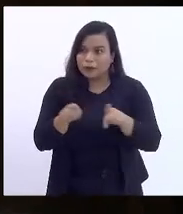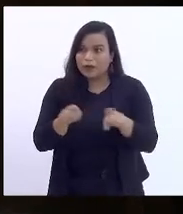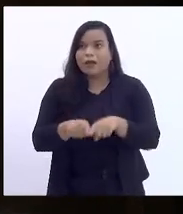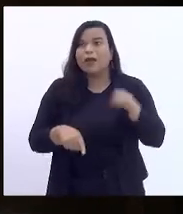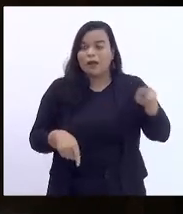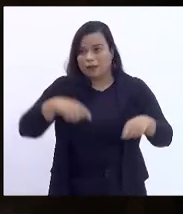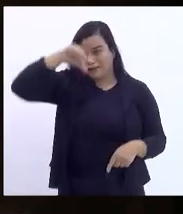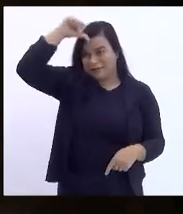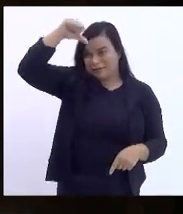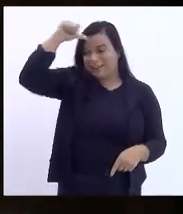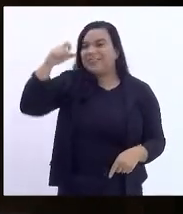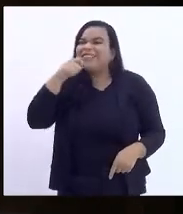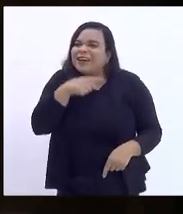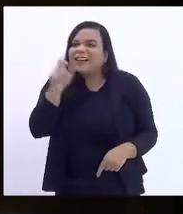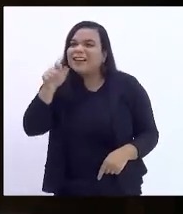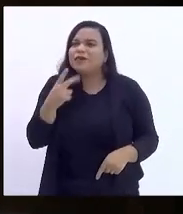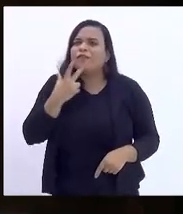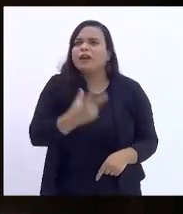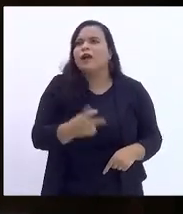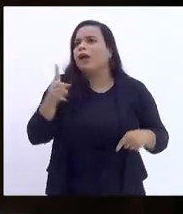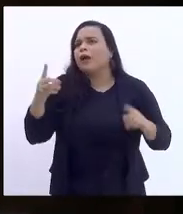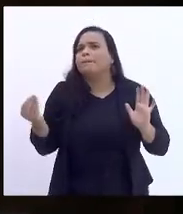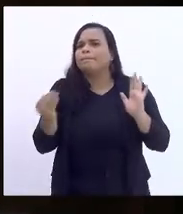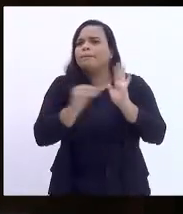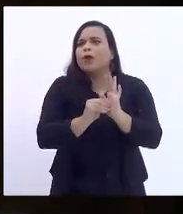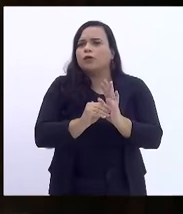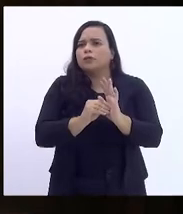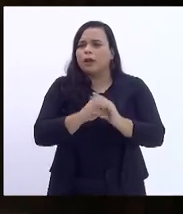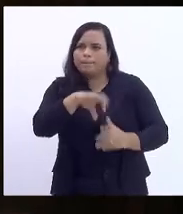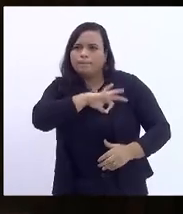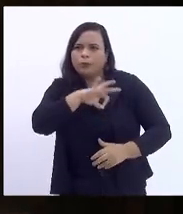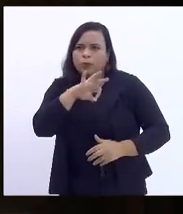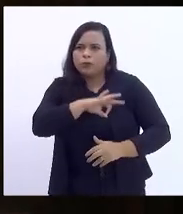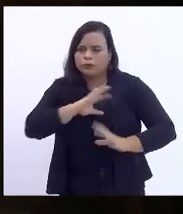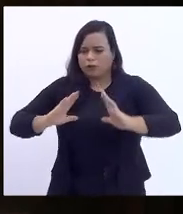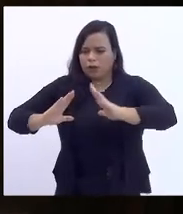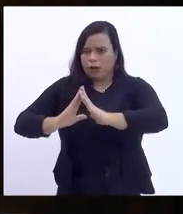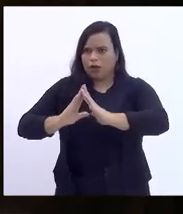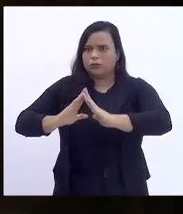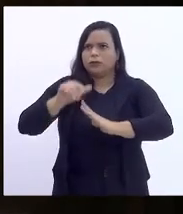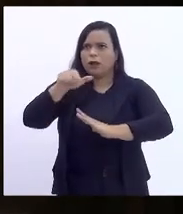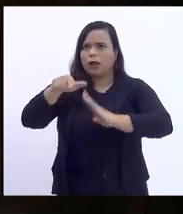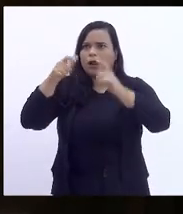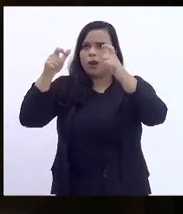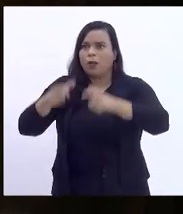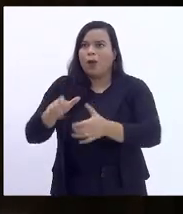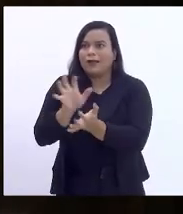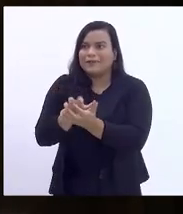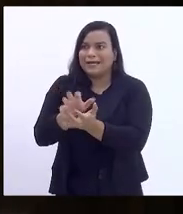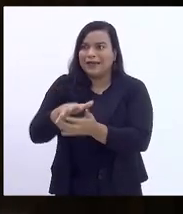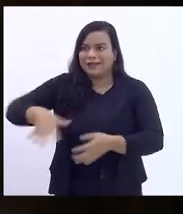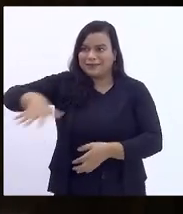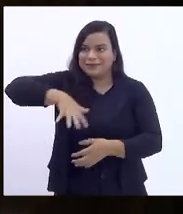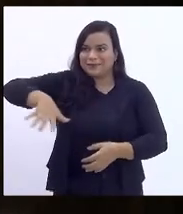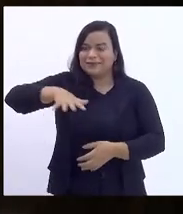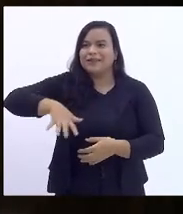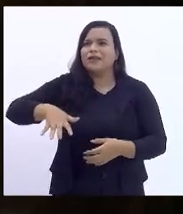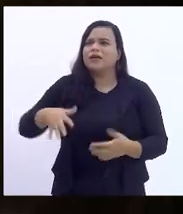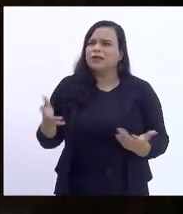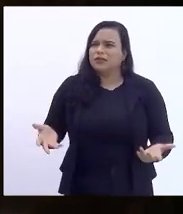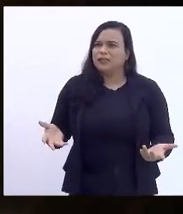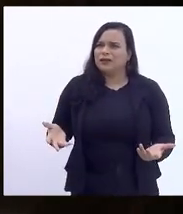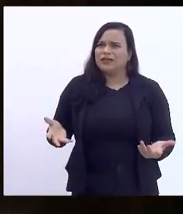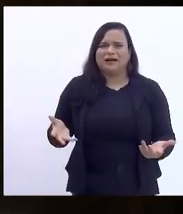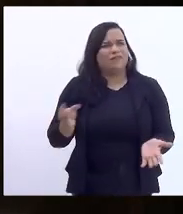está engraçado ele falou não nós vamos botão batalhão no Jacarezinho lá na Gé se tá faltando por isso ele foi tirada